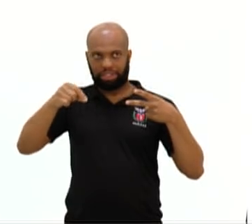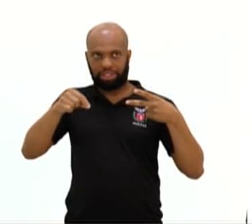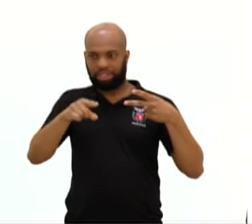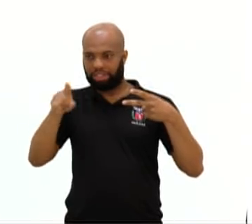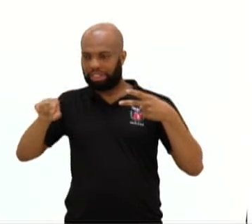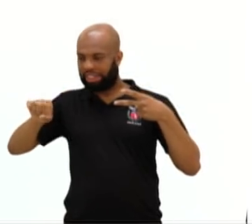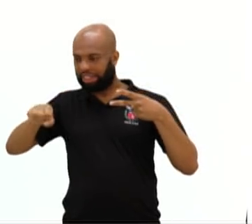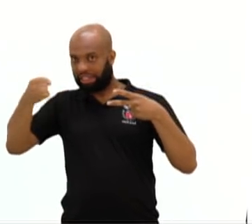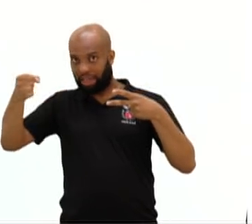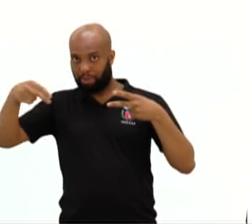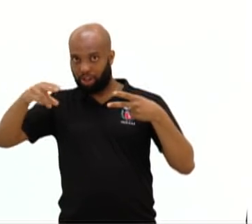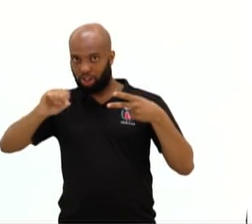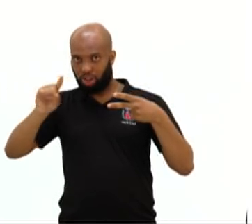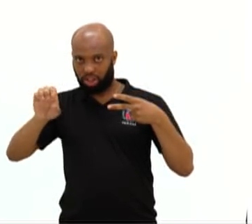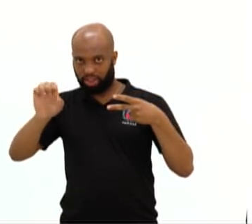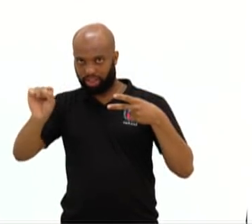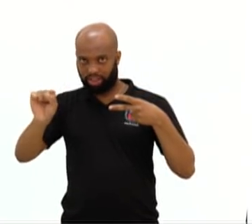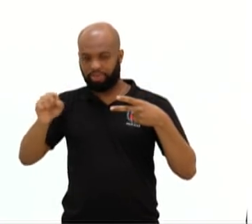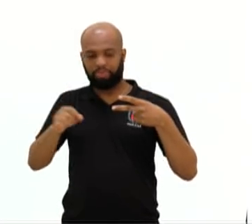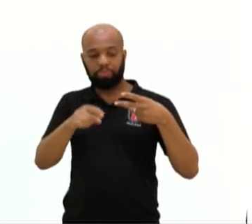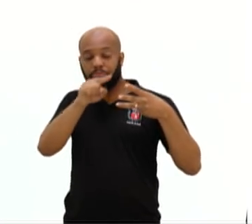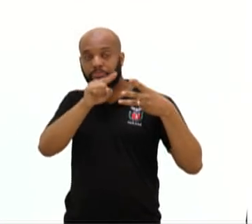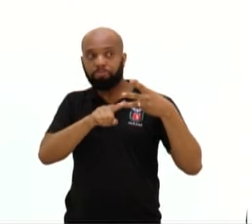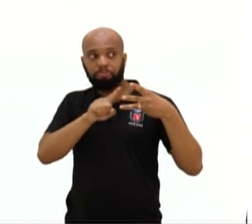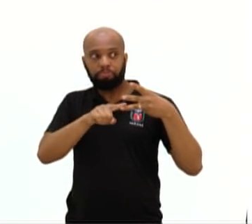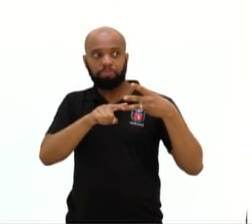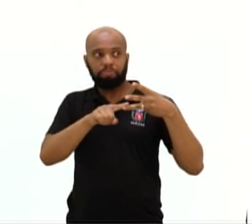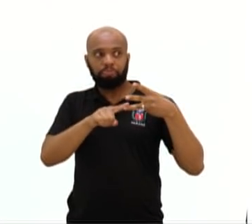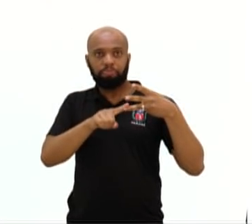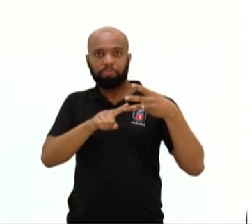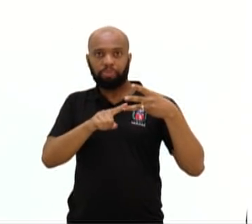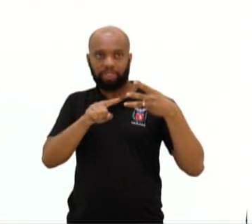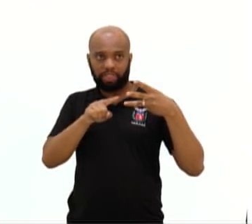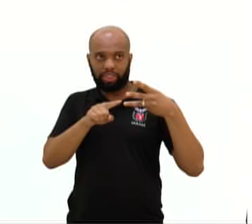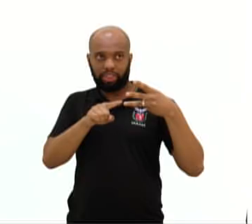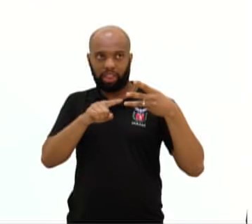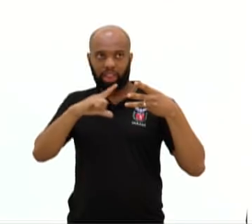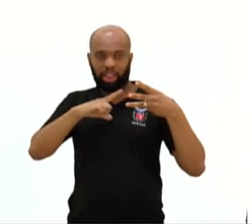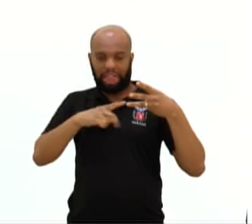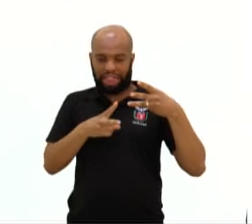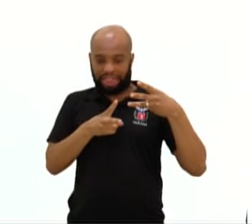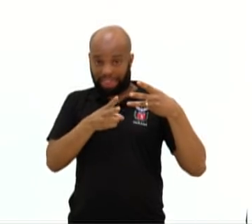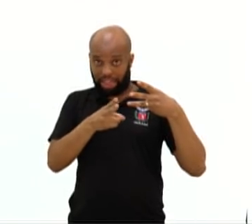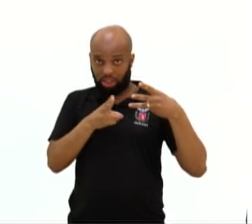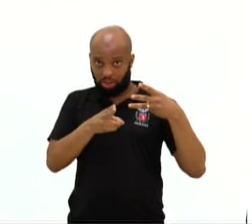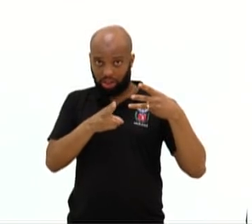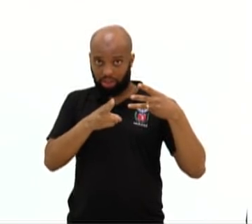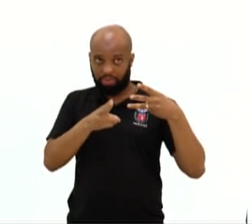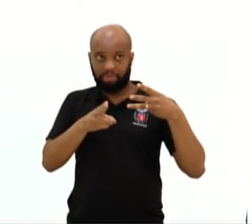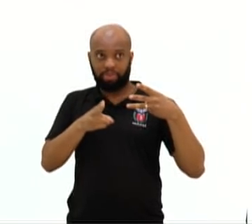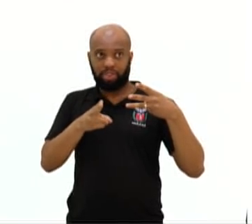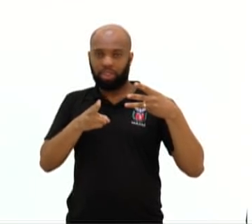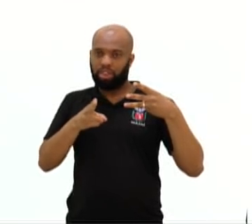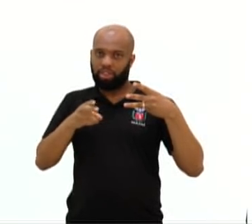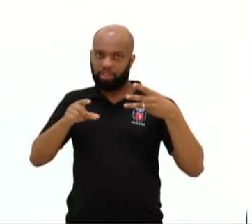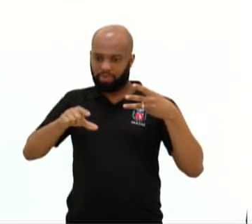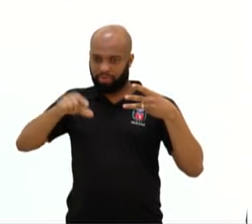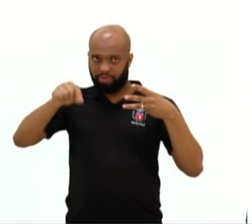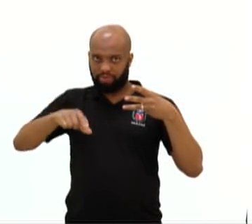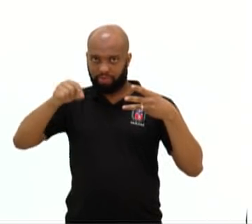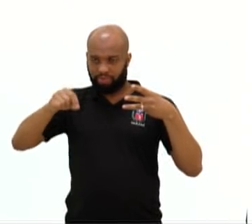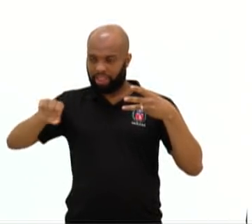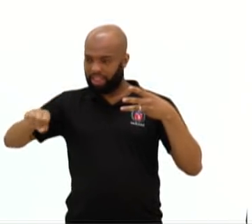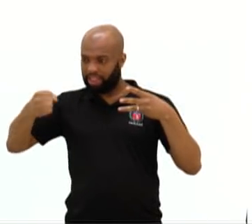e o quebra-nozes interresistente? Ou ainda, letra C. A tesoura é fixa, a pinça é móvel e o